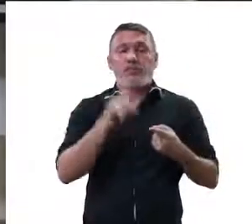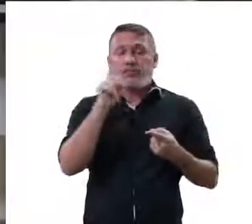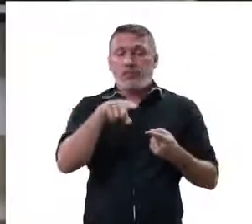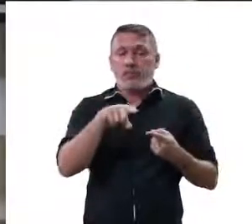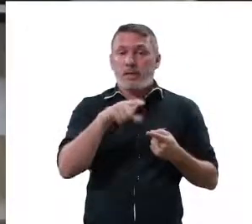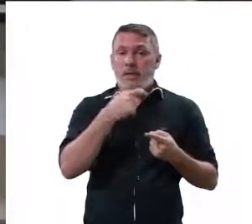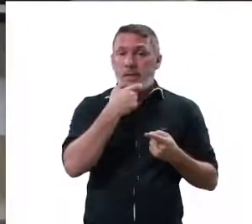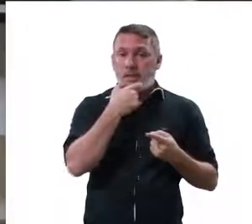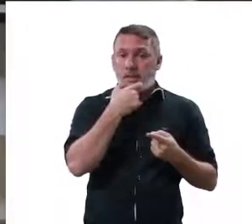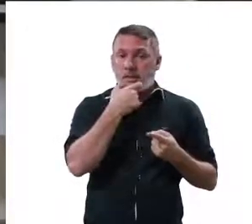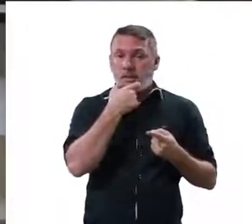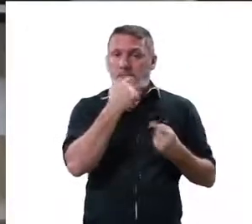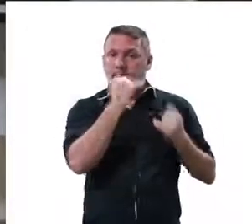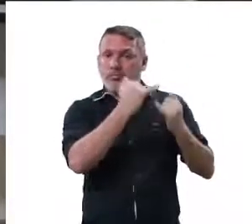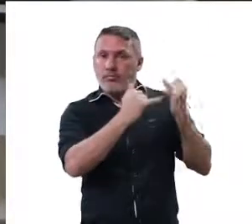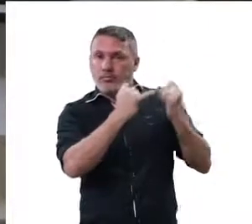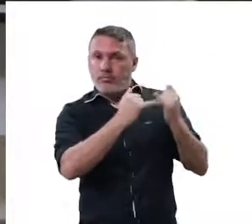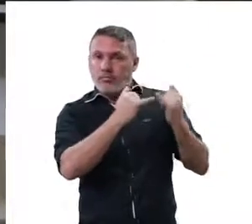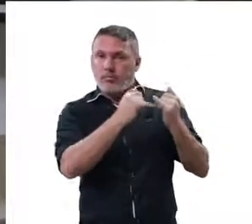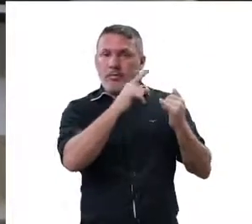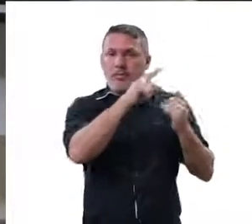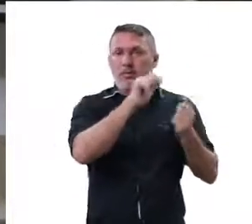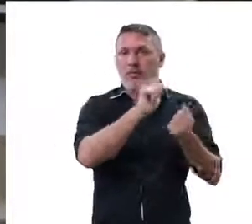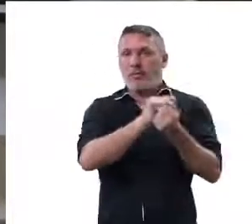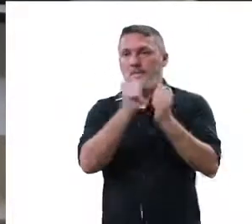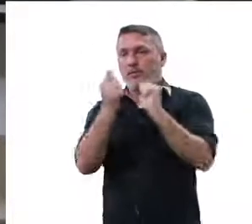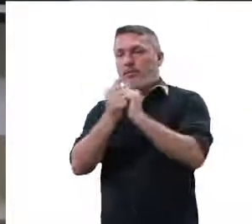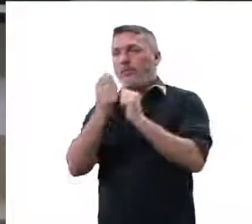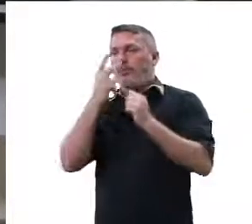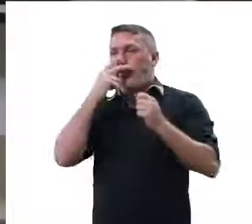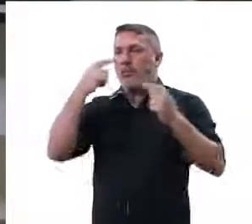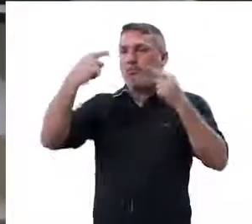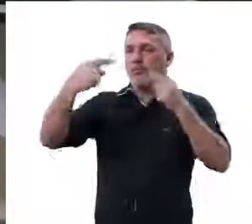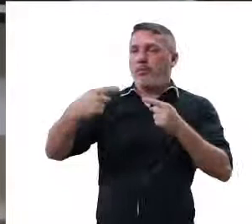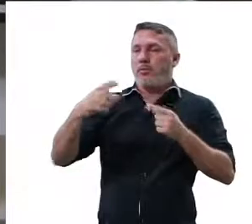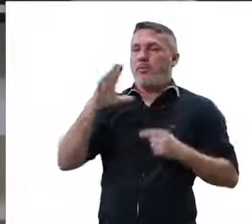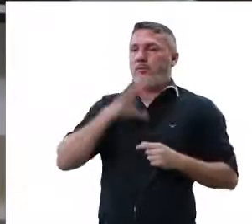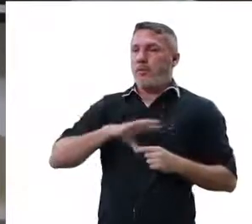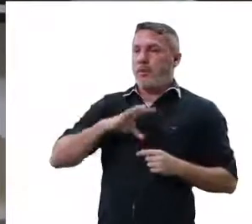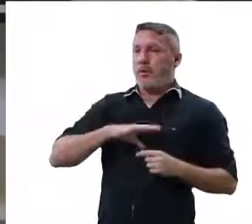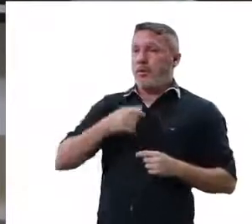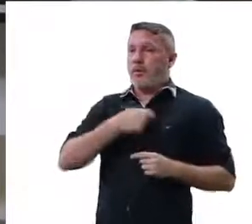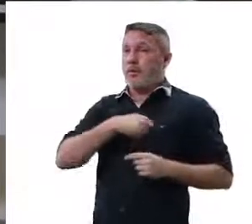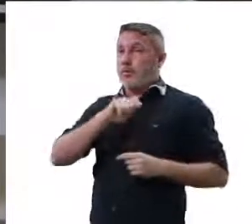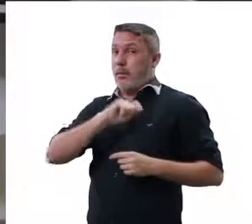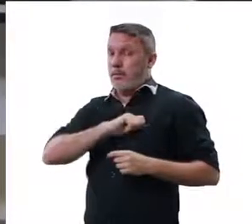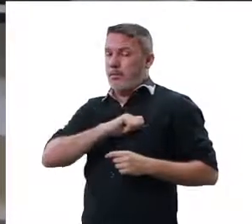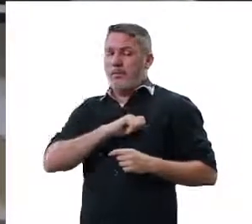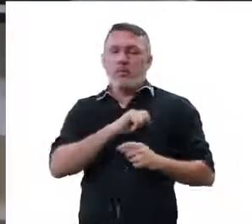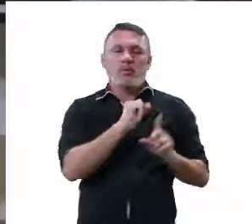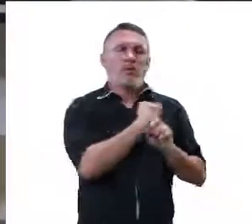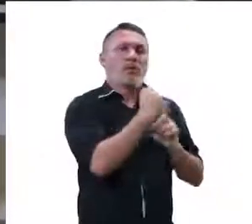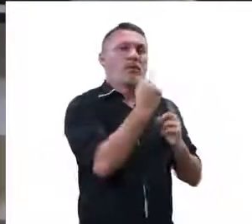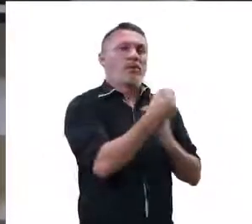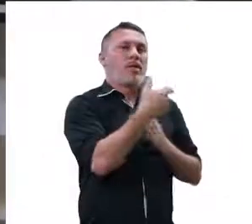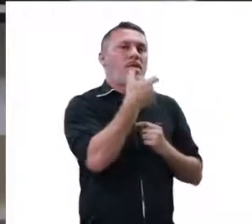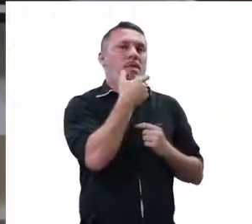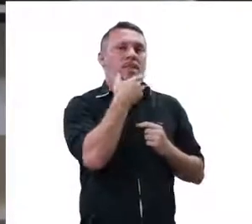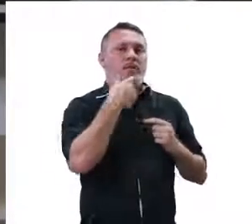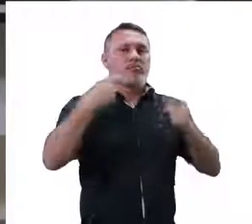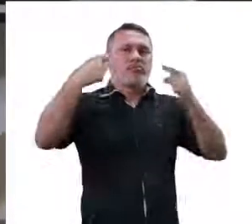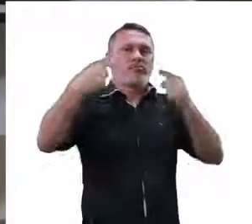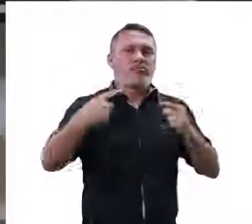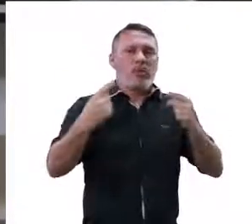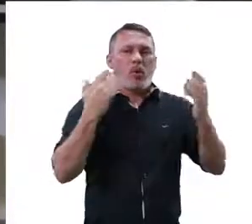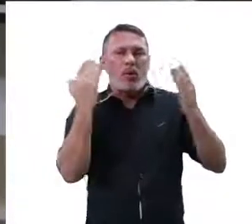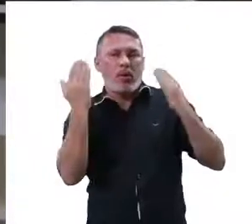e estadunidense e vai contrapor as sociedades ibéricas, ou seja, portuguesa e espanhola. Aí, a